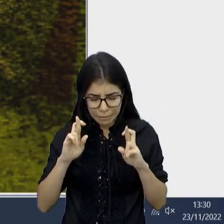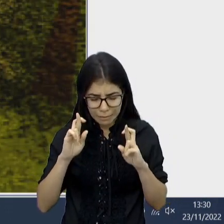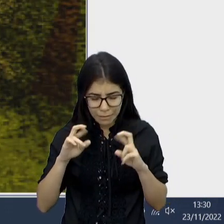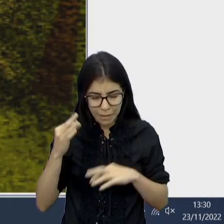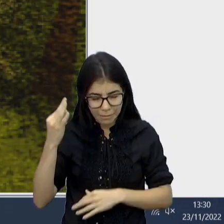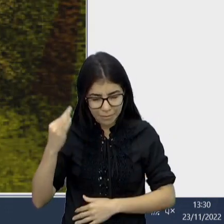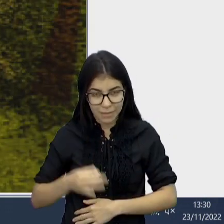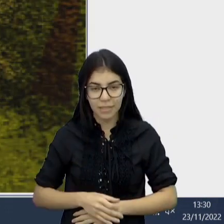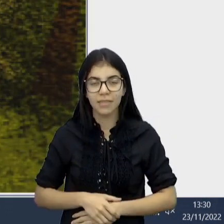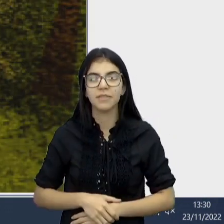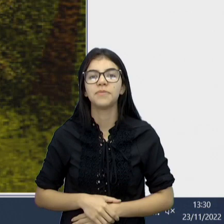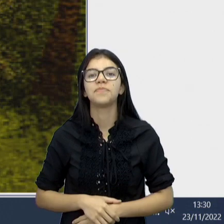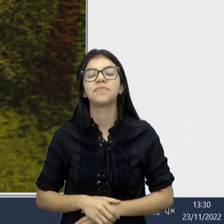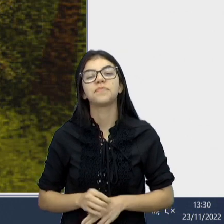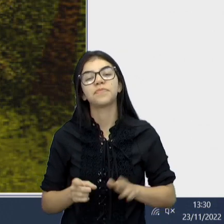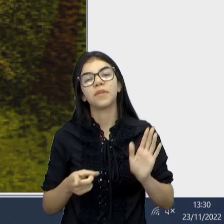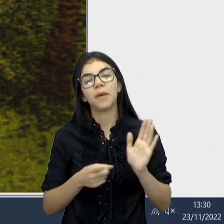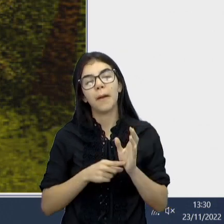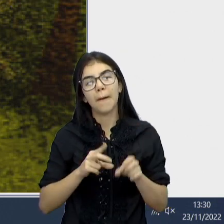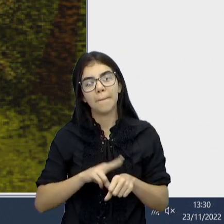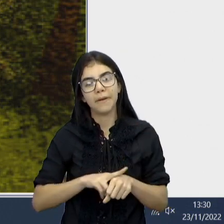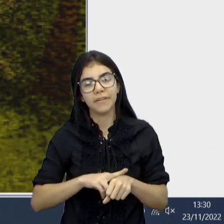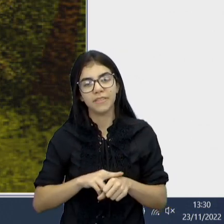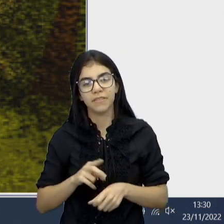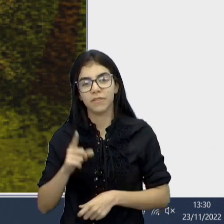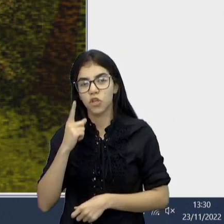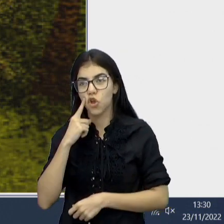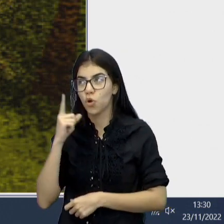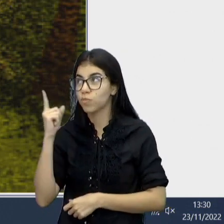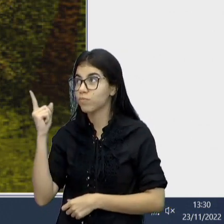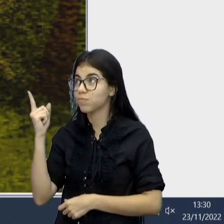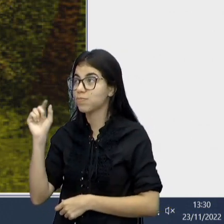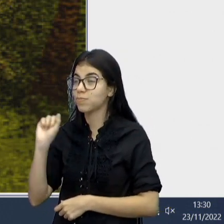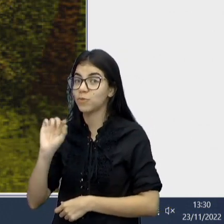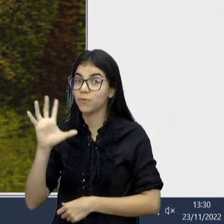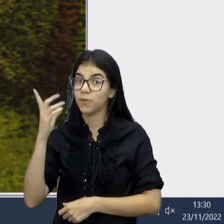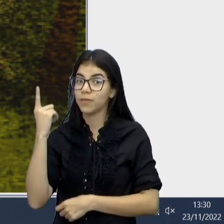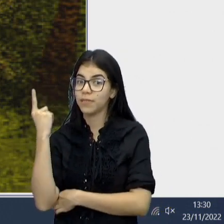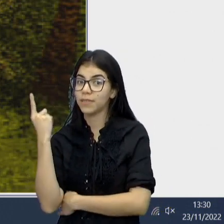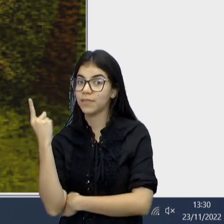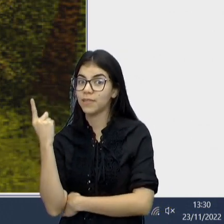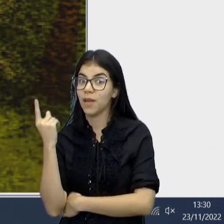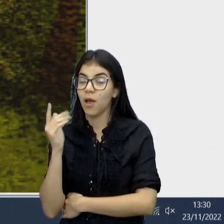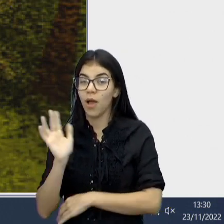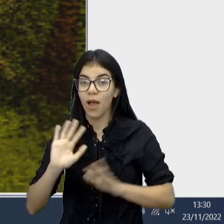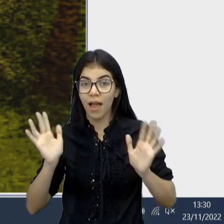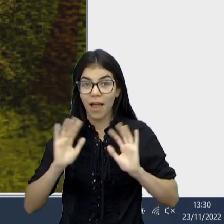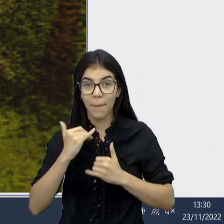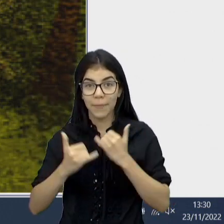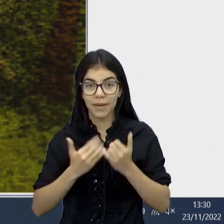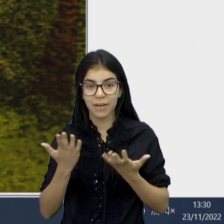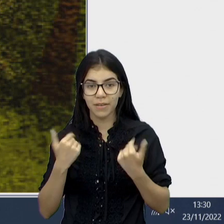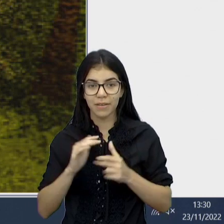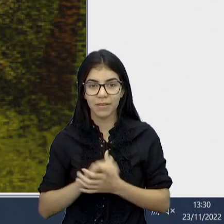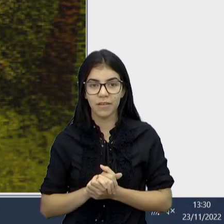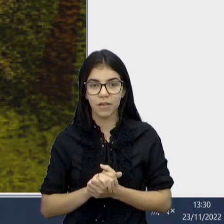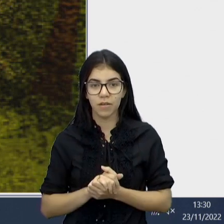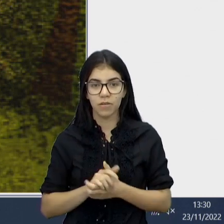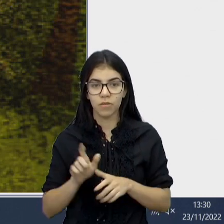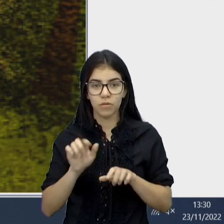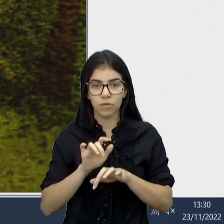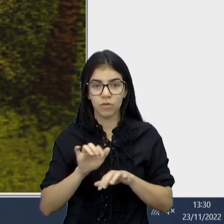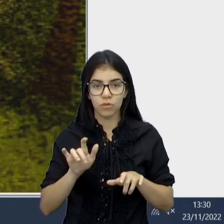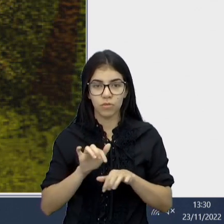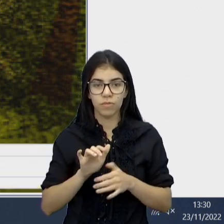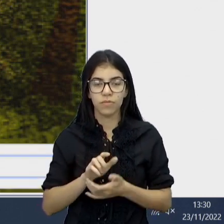bom? pedir. Então, vai apertar o botãozinho verde Ok. e o que vai acontecer? Vamos lá. Olá. Olá, vamos brincar? Você digita.